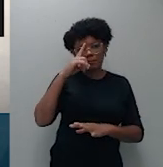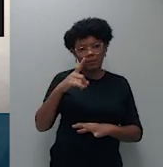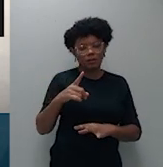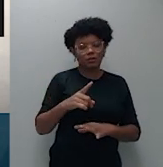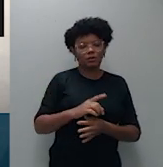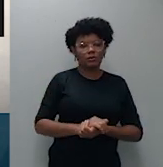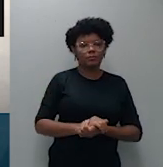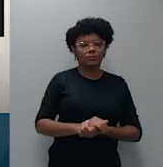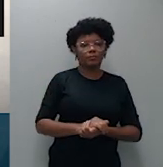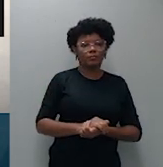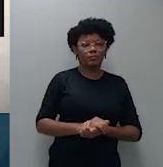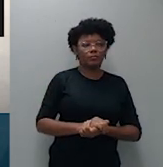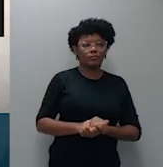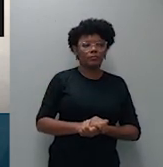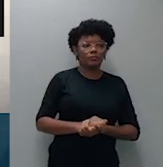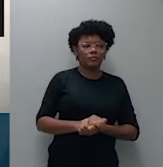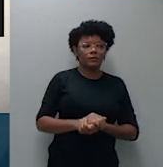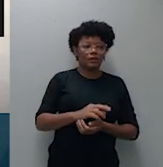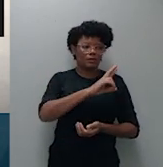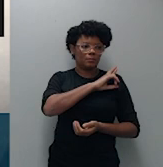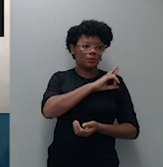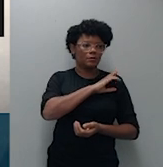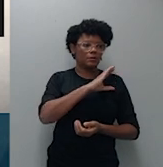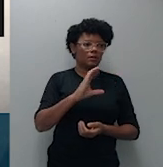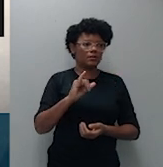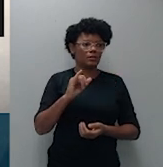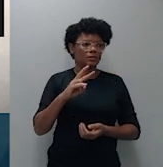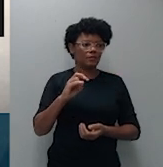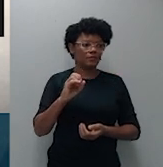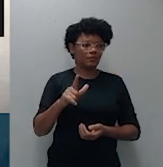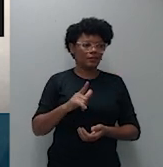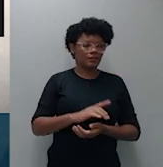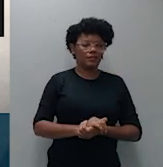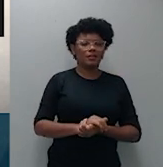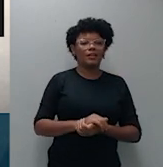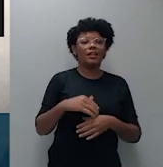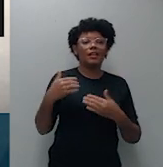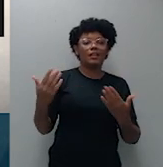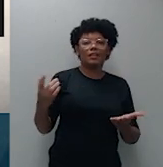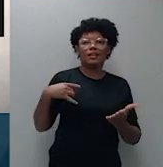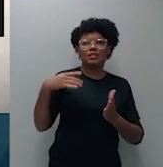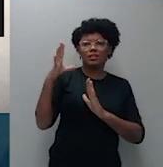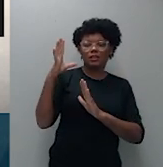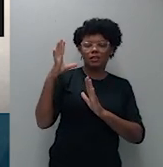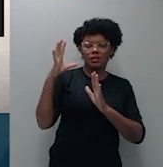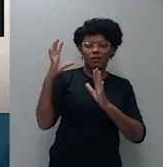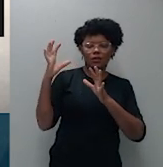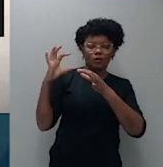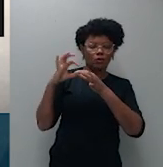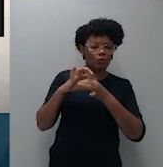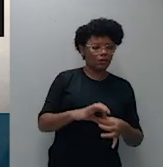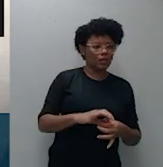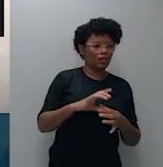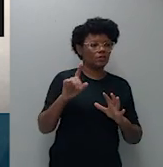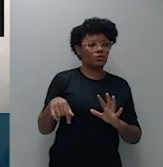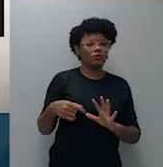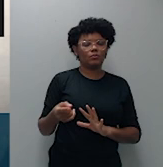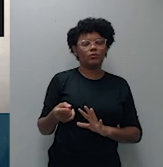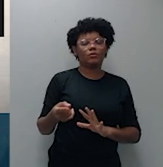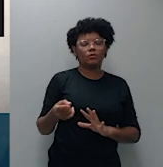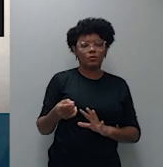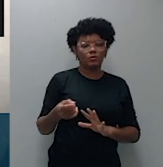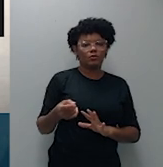se determine a responsabilidade civil do provedor de aplicação Nesse contexto Por que o